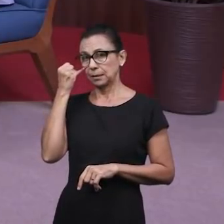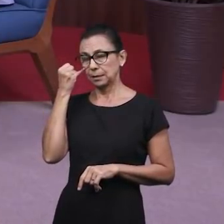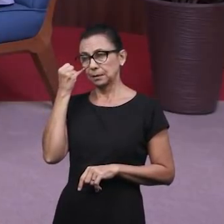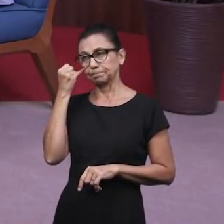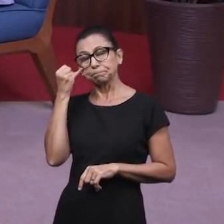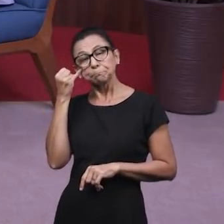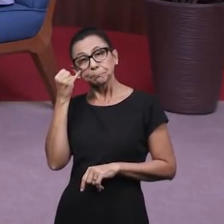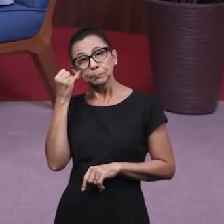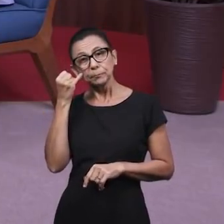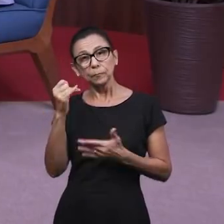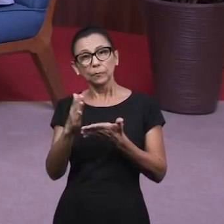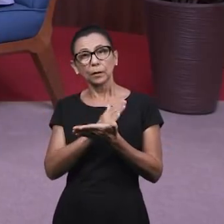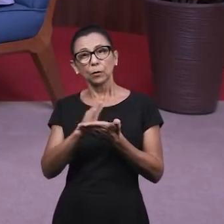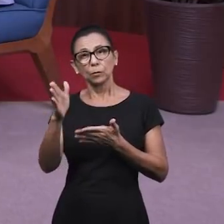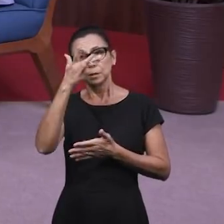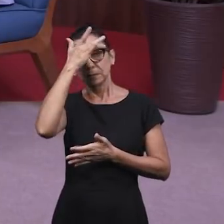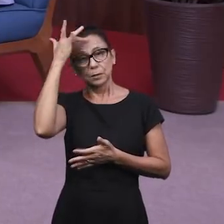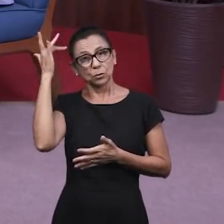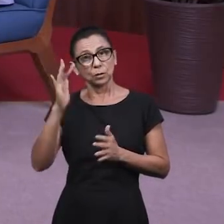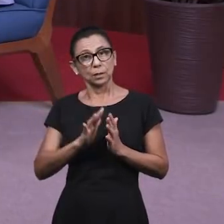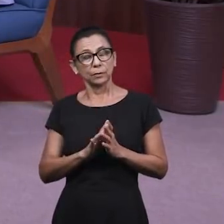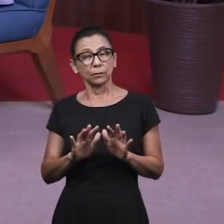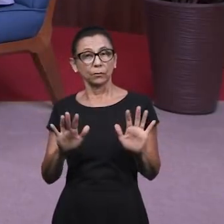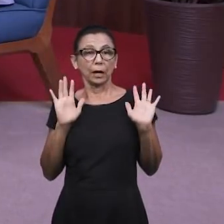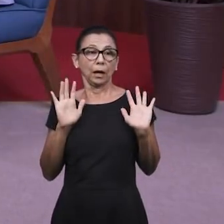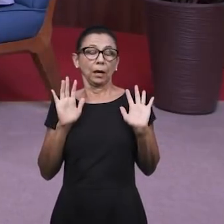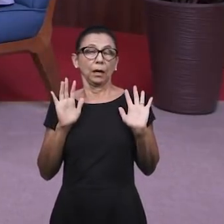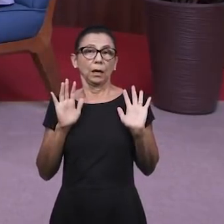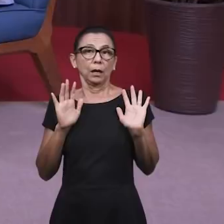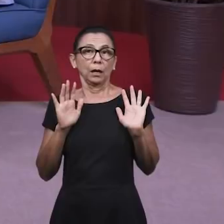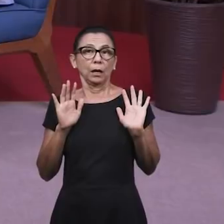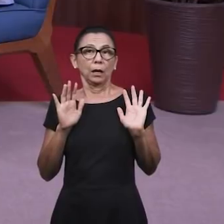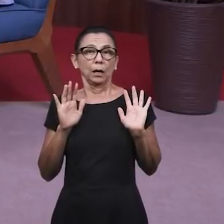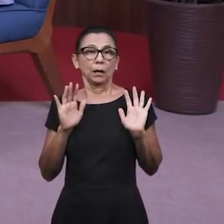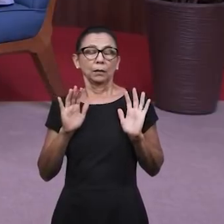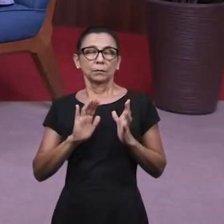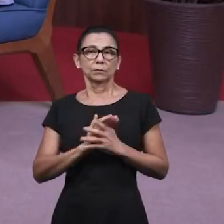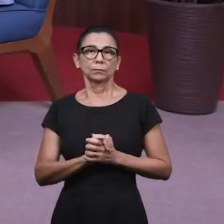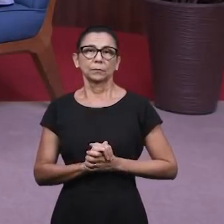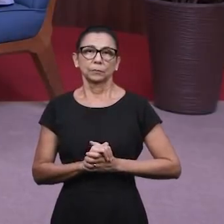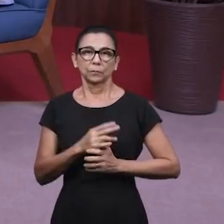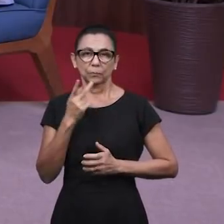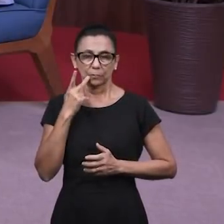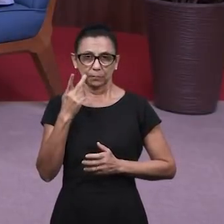talvez algumas pessoas podem até sem ficar chocados, mas nós temos que ficar com a palavra de Deus.